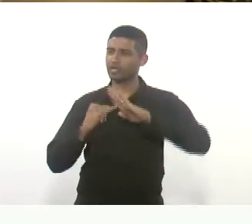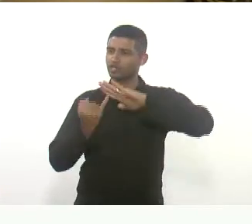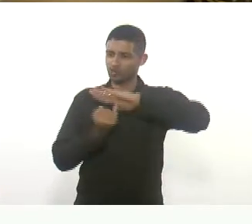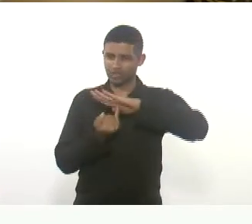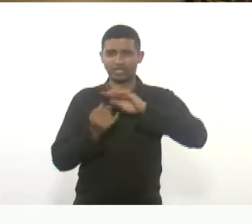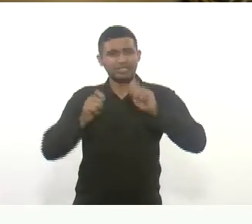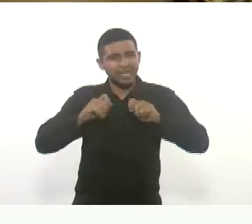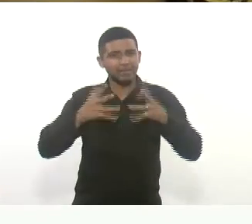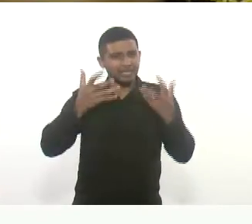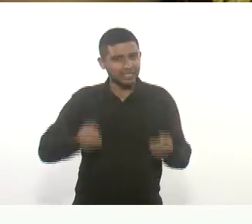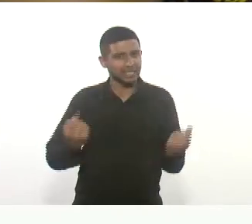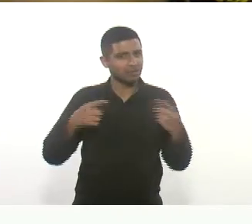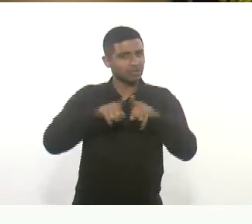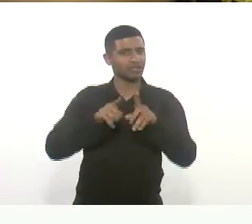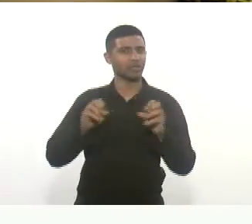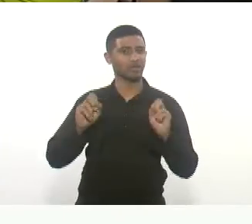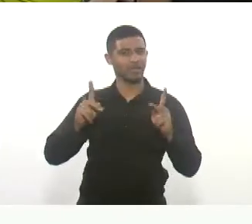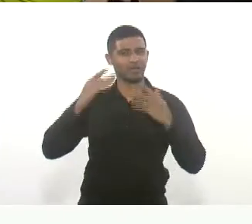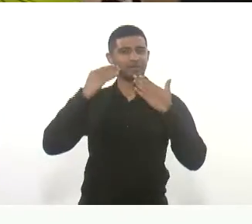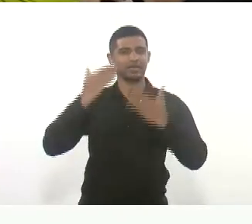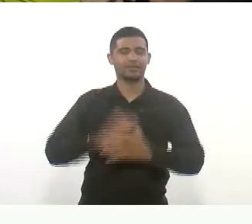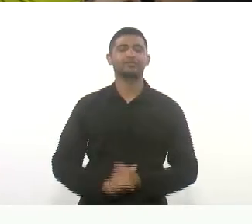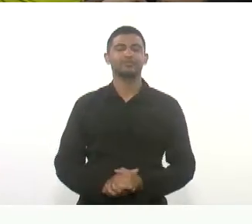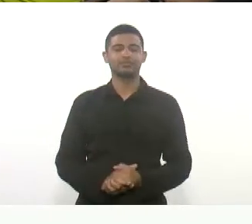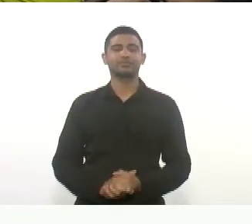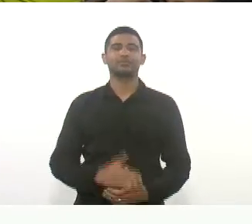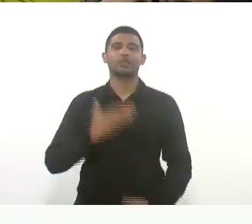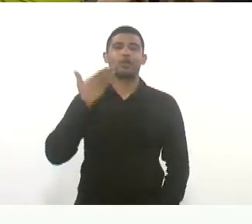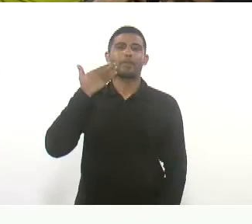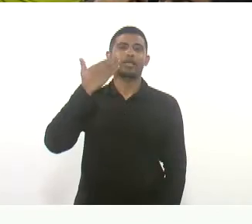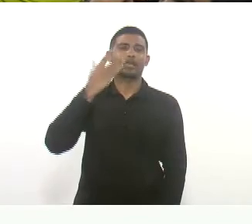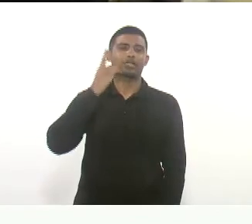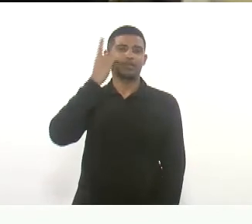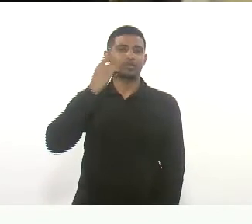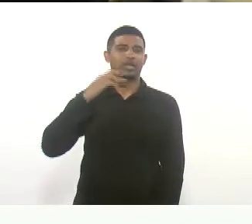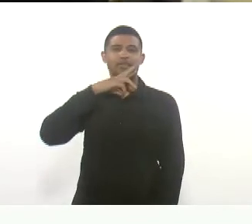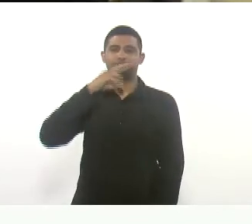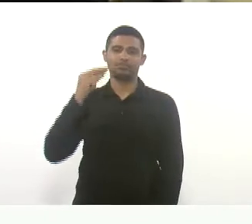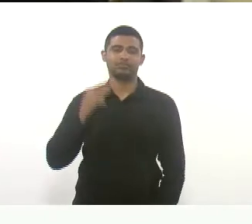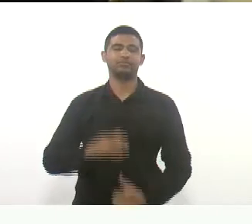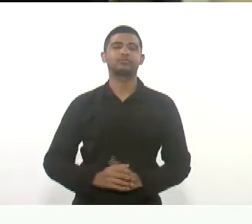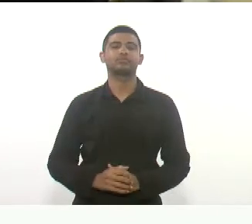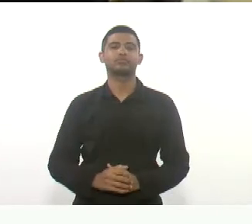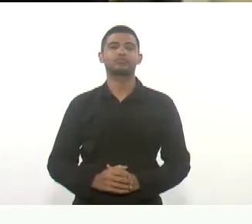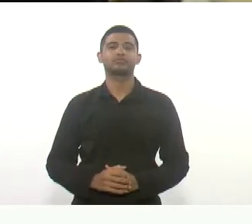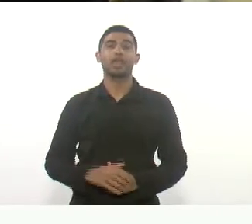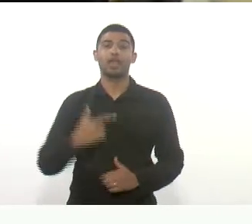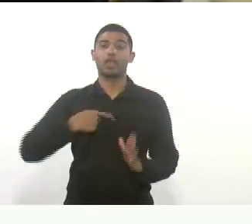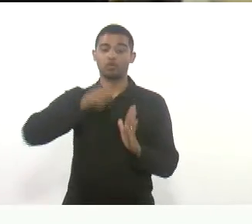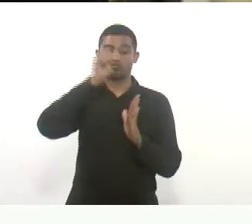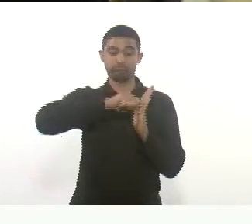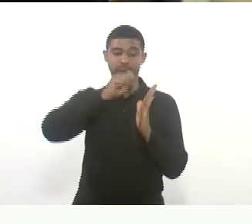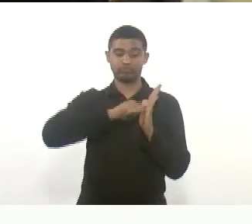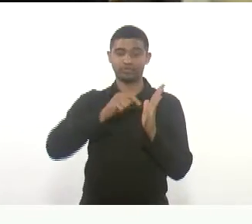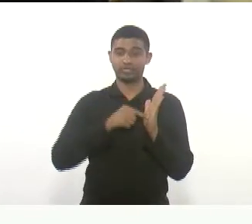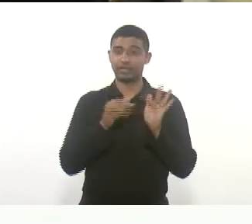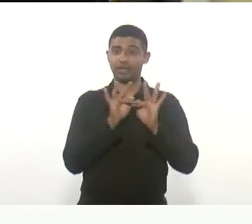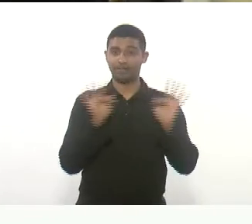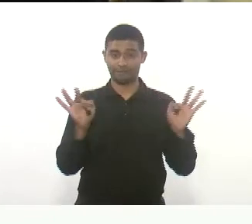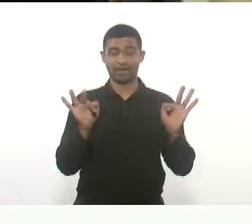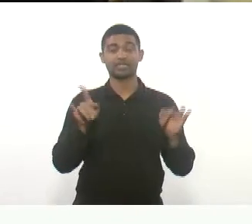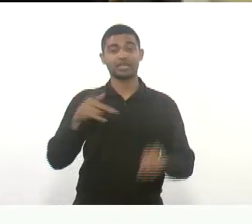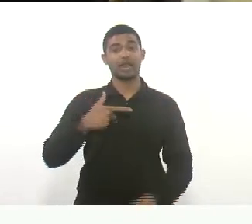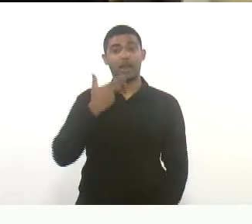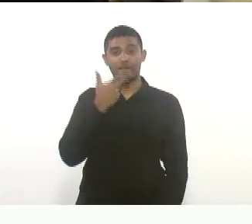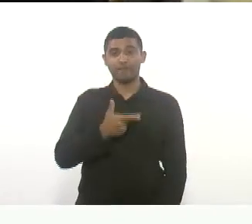pudessem abraçar essa causa. Obrigado. Obrigado, deputado Renan Ferreirinha. Eu até escrevi aqui uma frase que ela estava